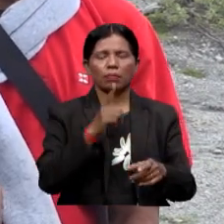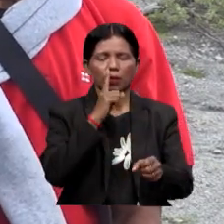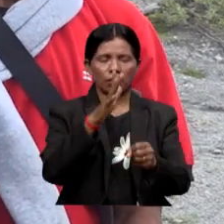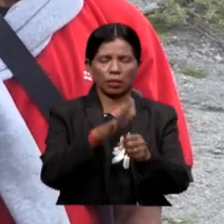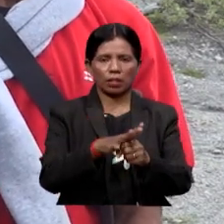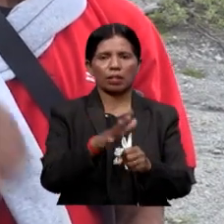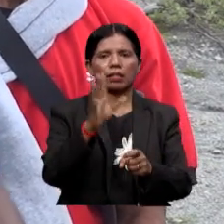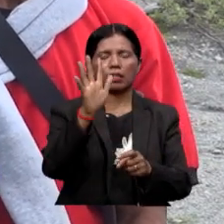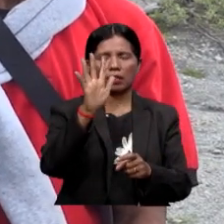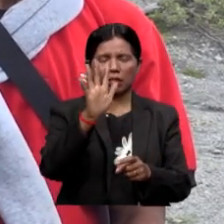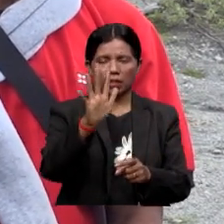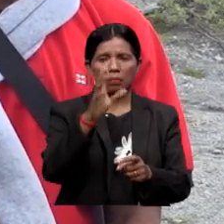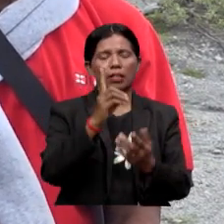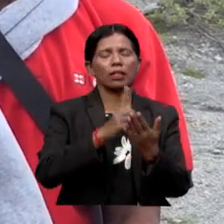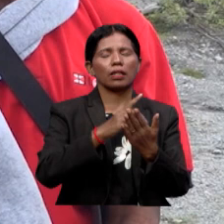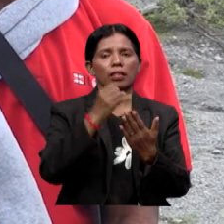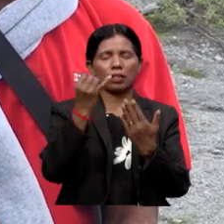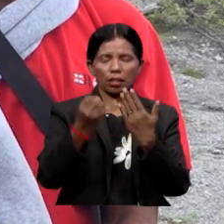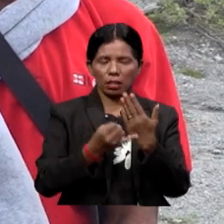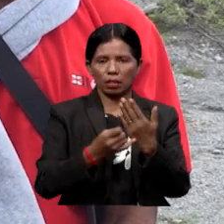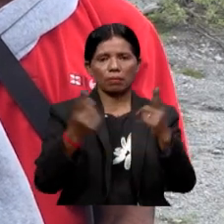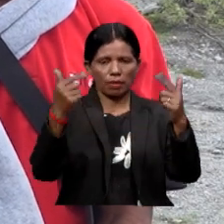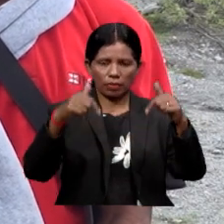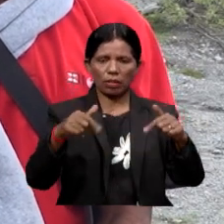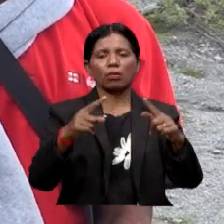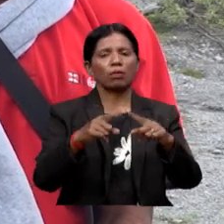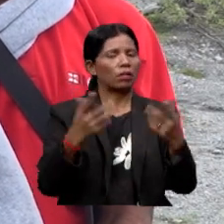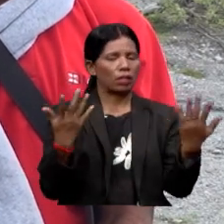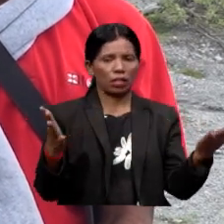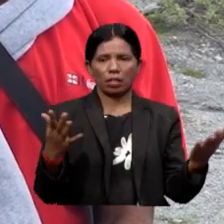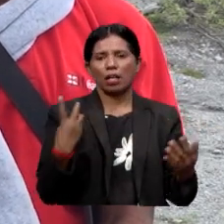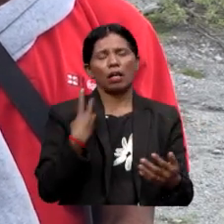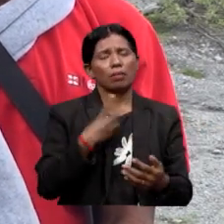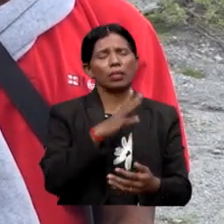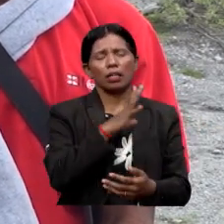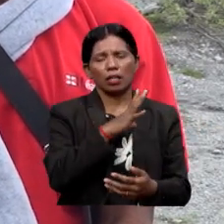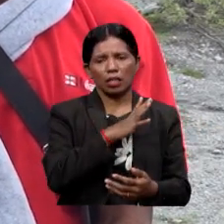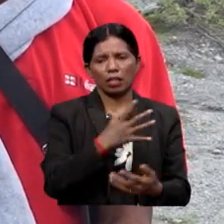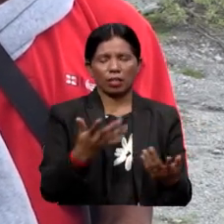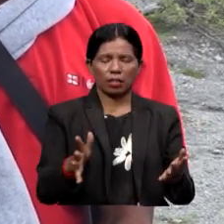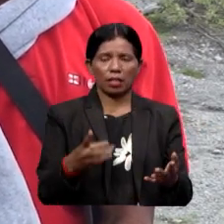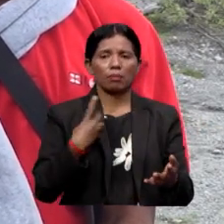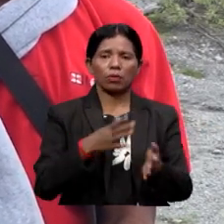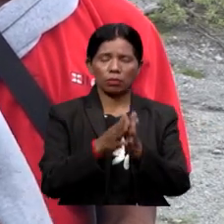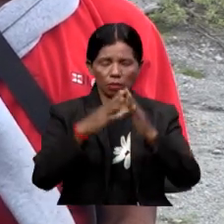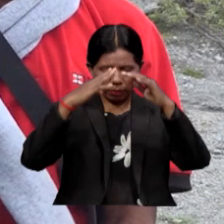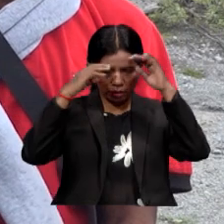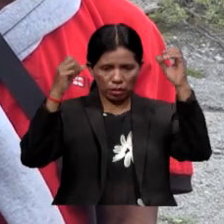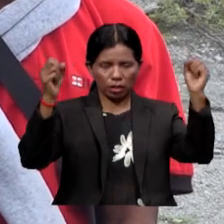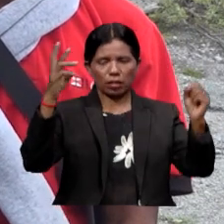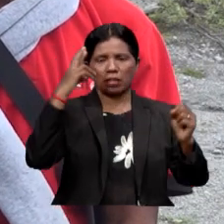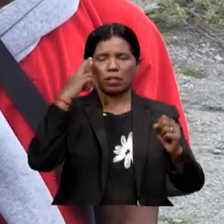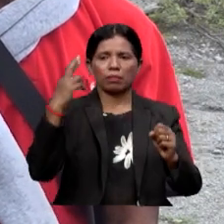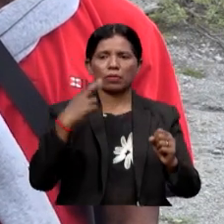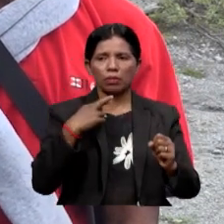de janeiro atu mais fali mac, to agora lá ia, né, vai me usou o senhor presidente da república. Bele